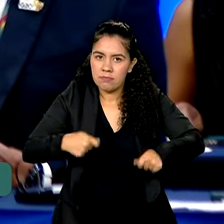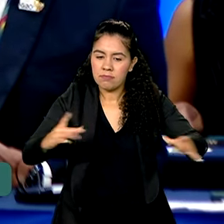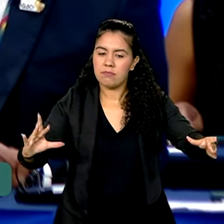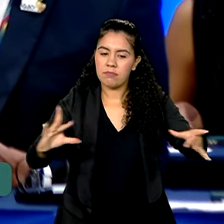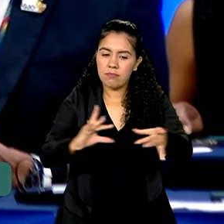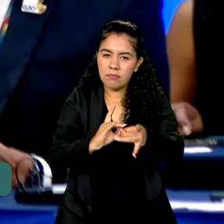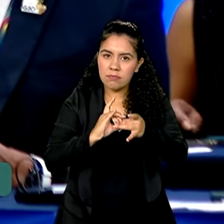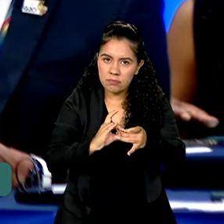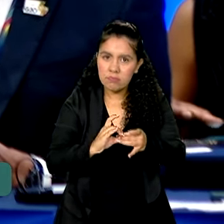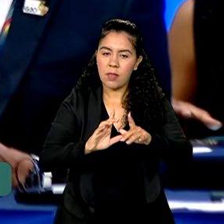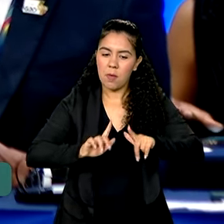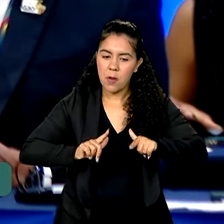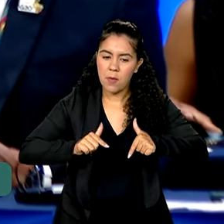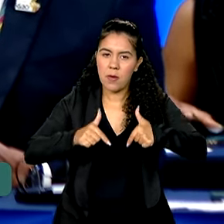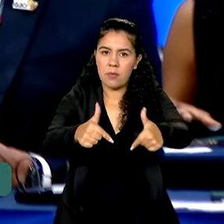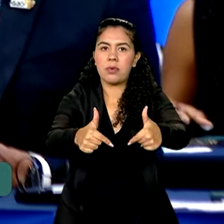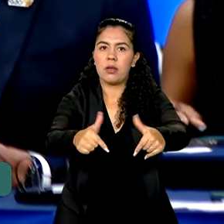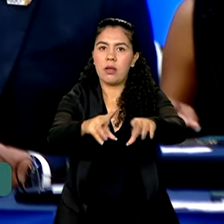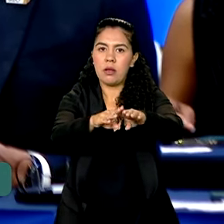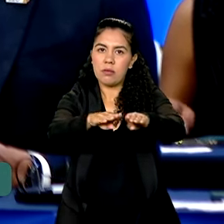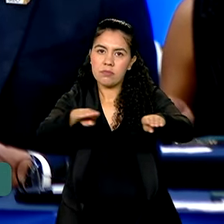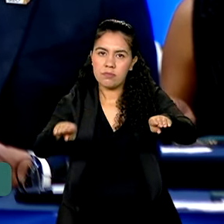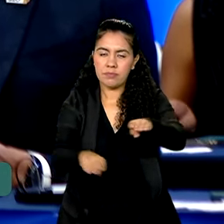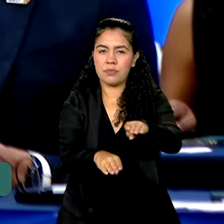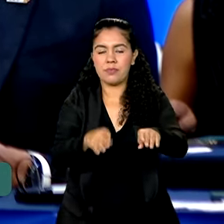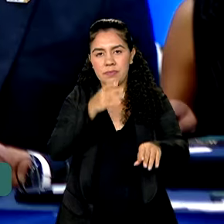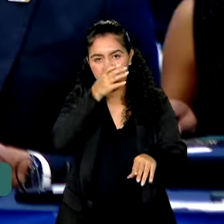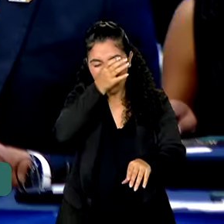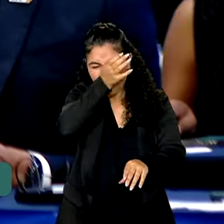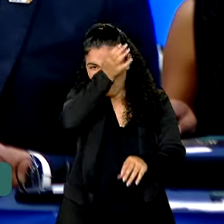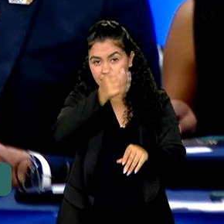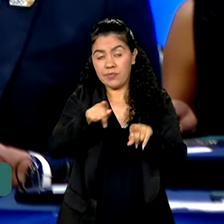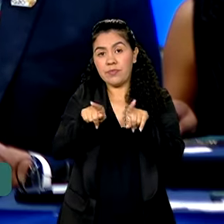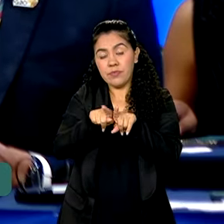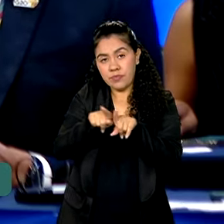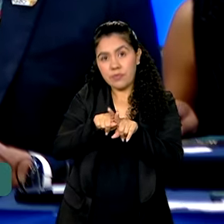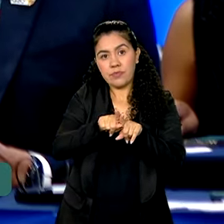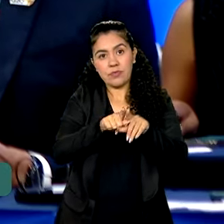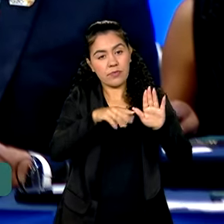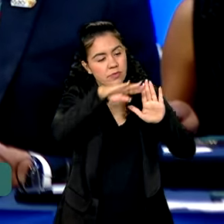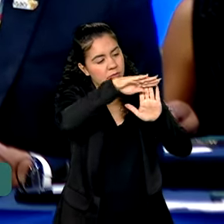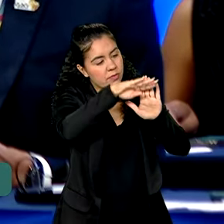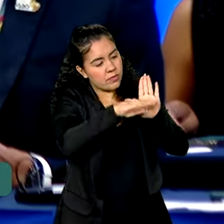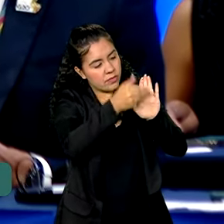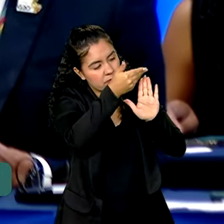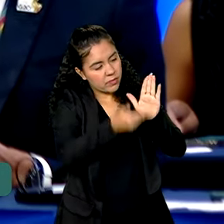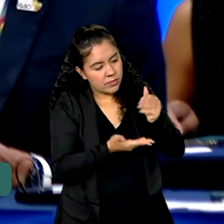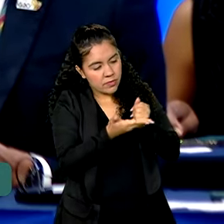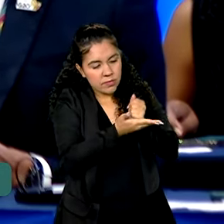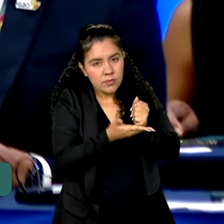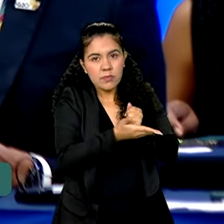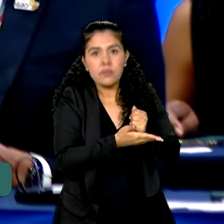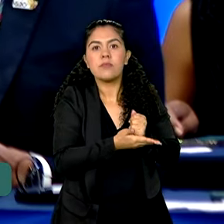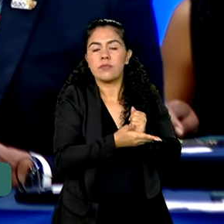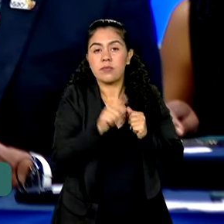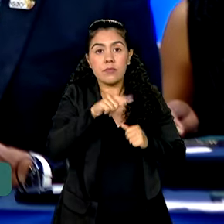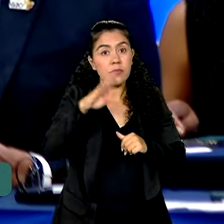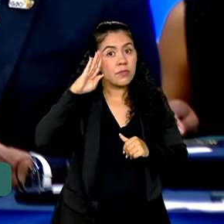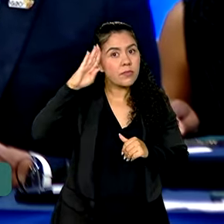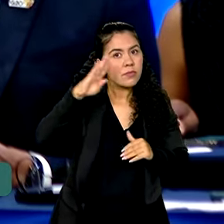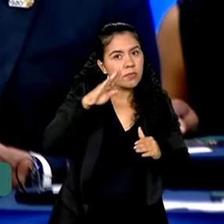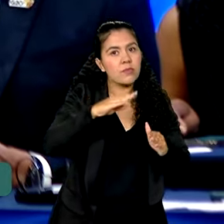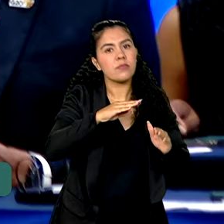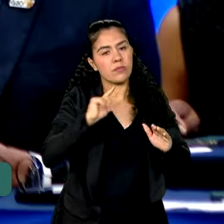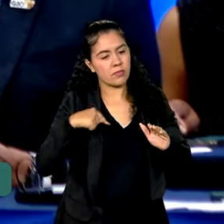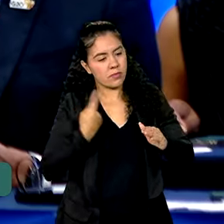e aborde as desigualdades. Esses princípios devem nortear nossas ações para assegurar